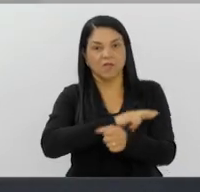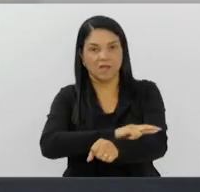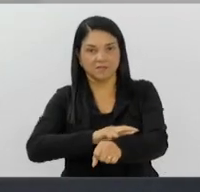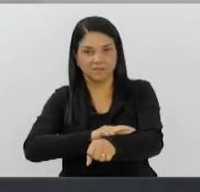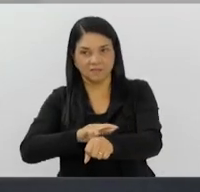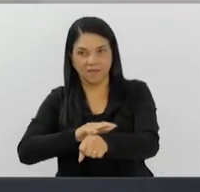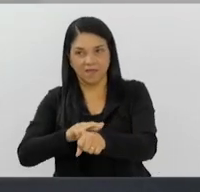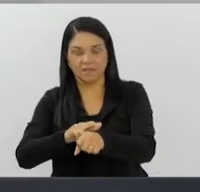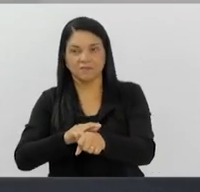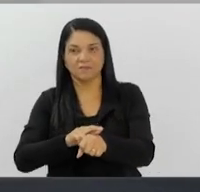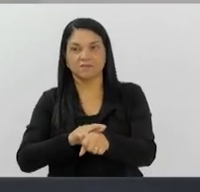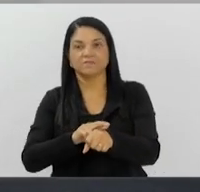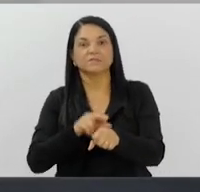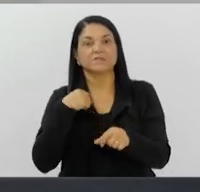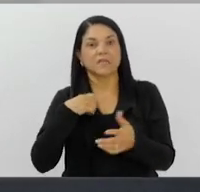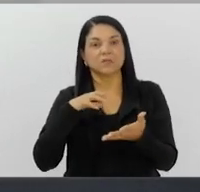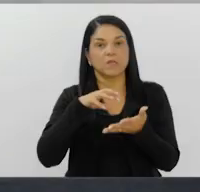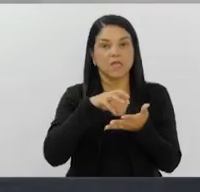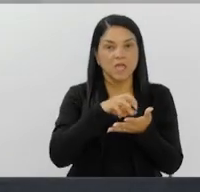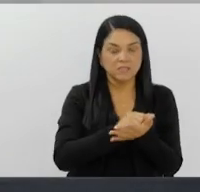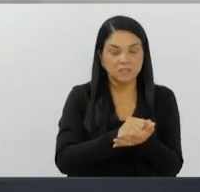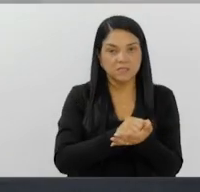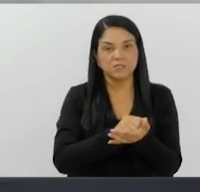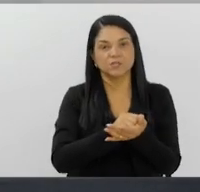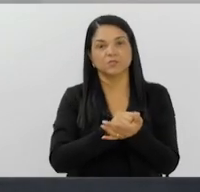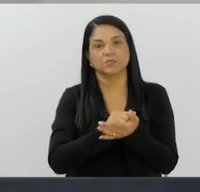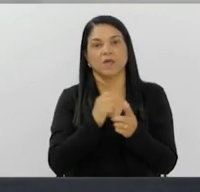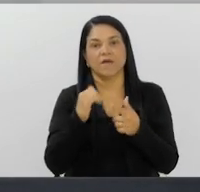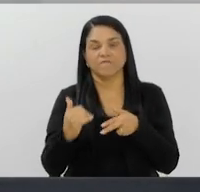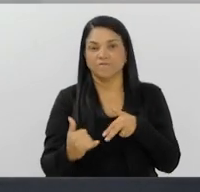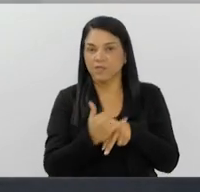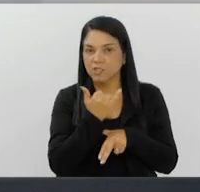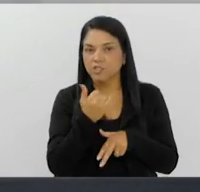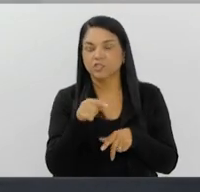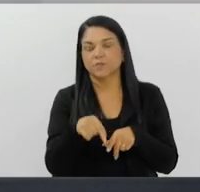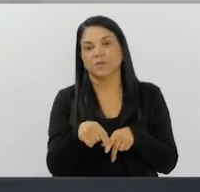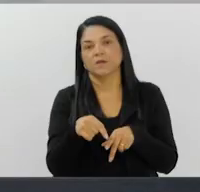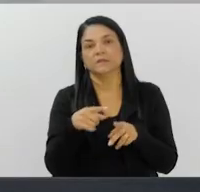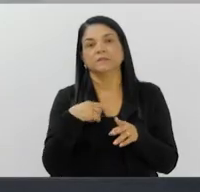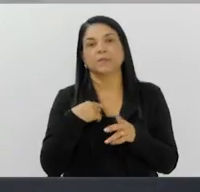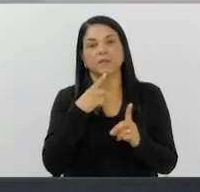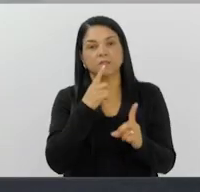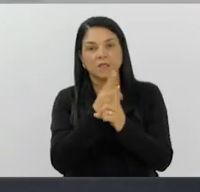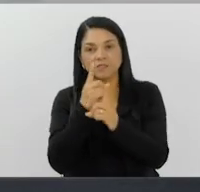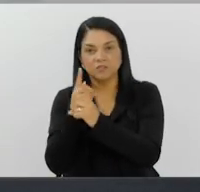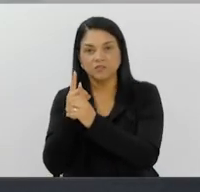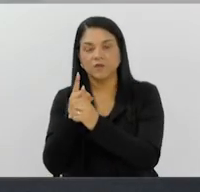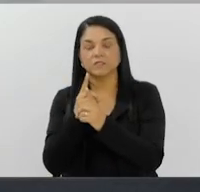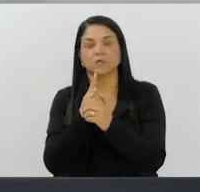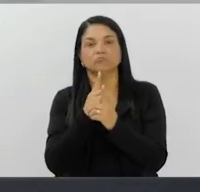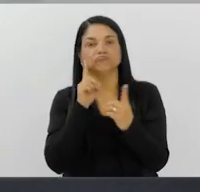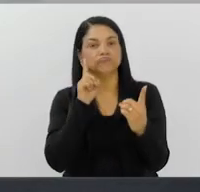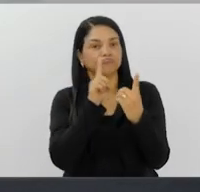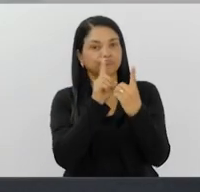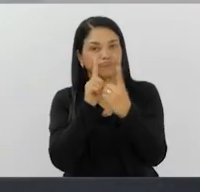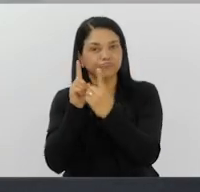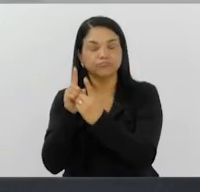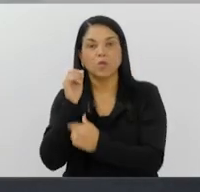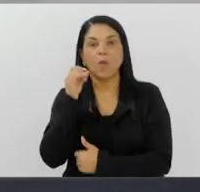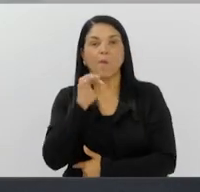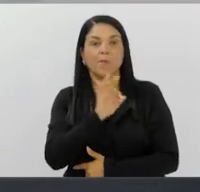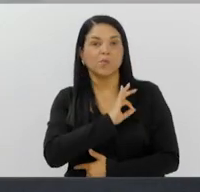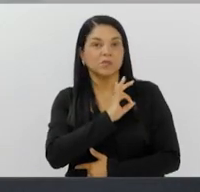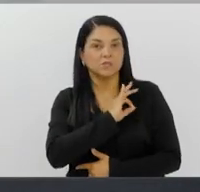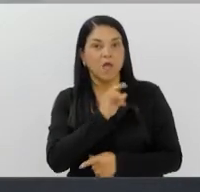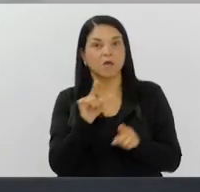tá em todo lugar isso tá no registro de ocorrência de uma vítima isso tá na identificação do policial enquanto elemento suspeito